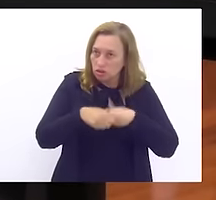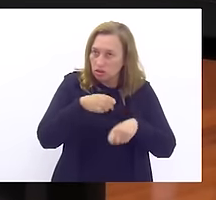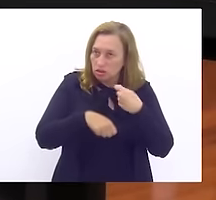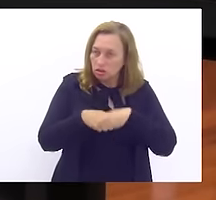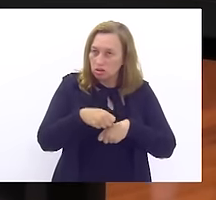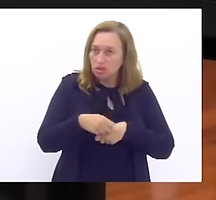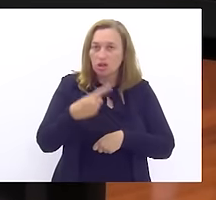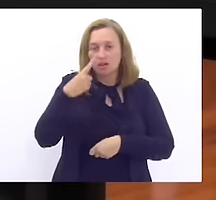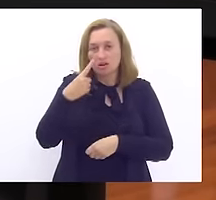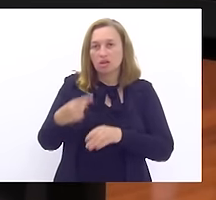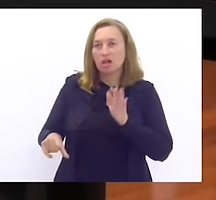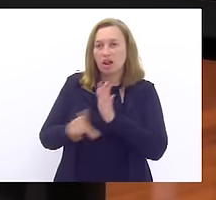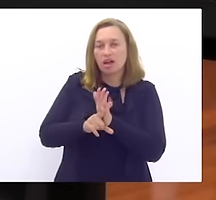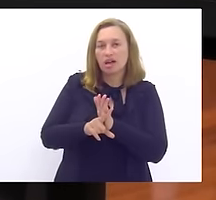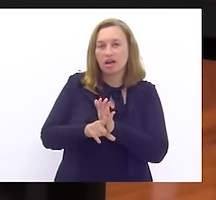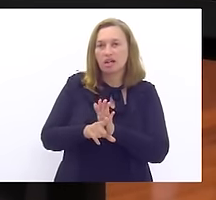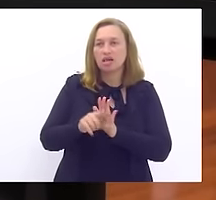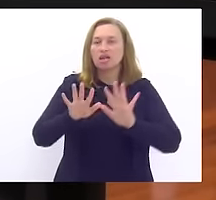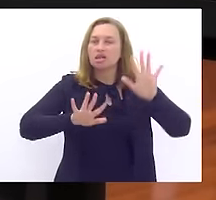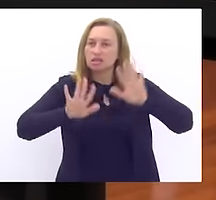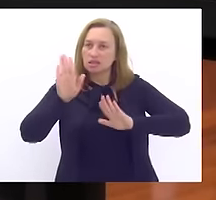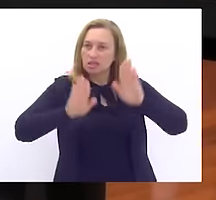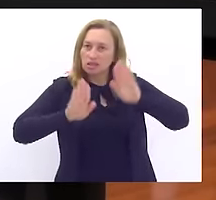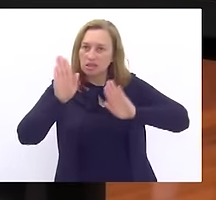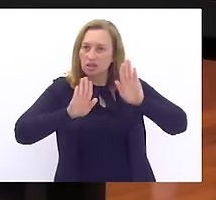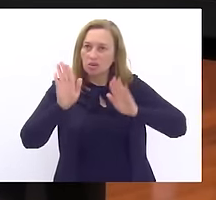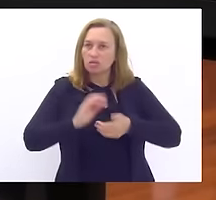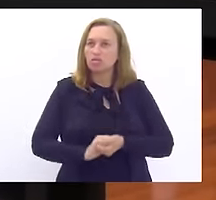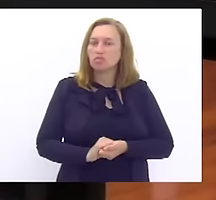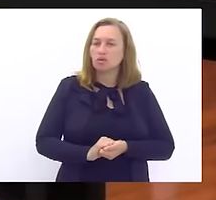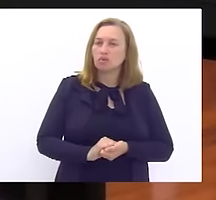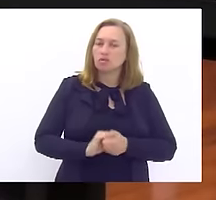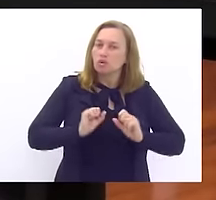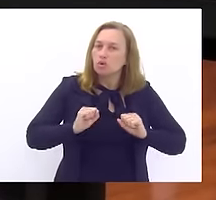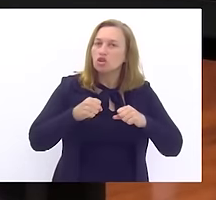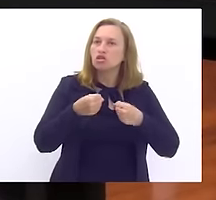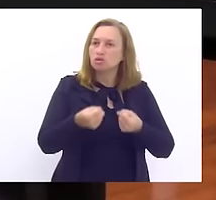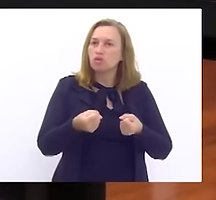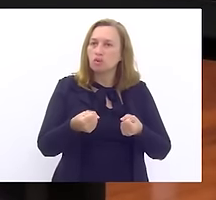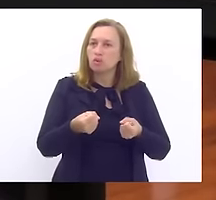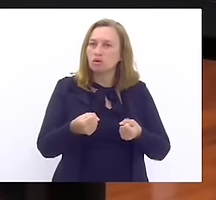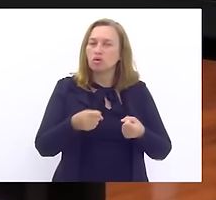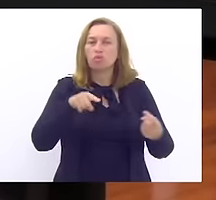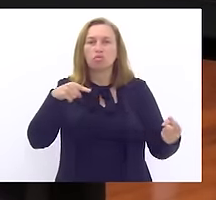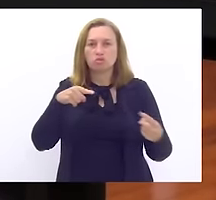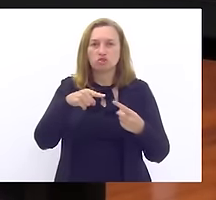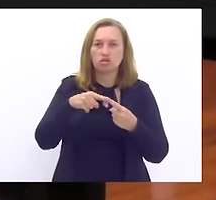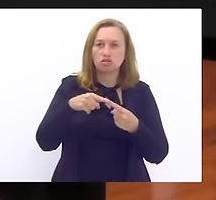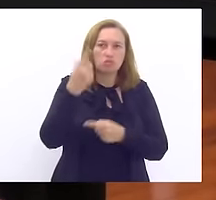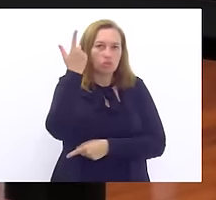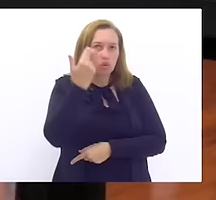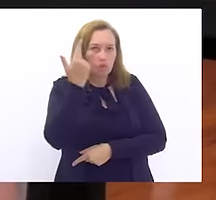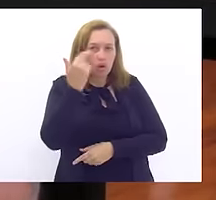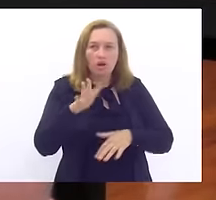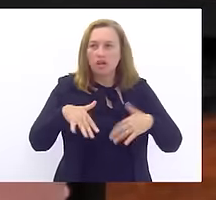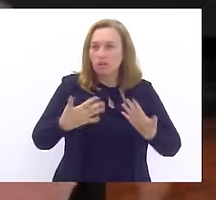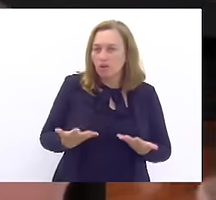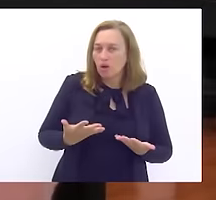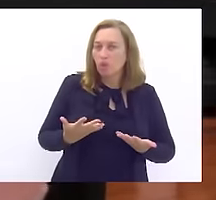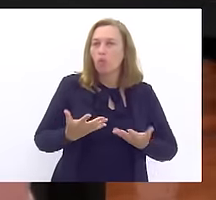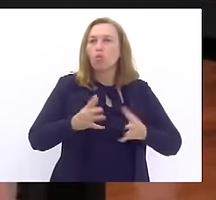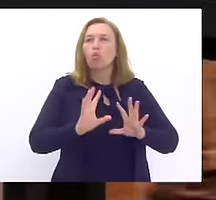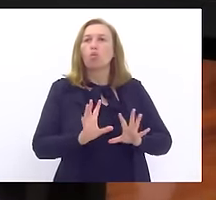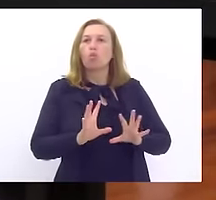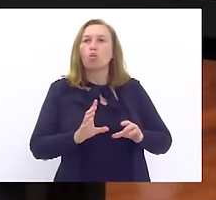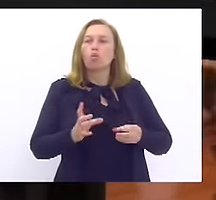Tá previsto na lei de licitação ele é pra pra conjugação de esforços para para um objetivo comum então convênio a gente entende que